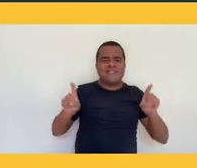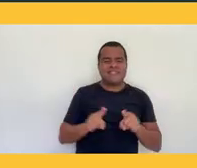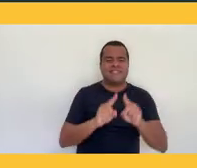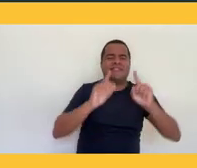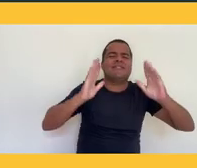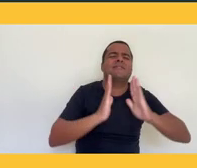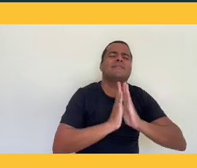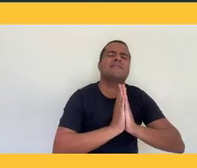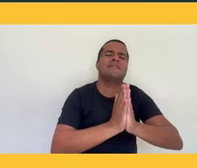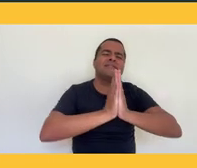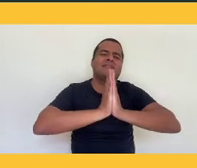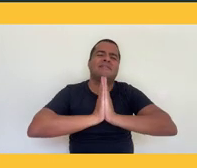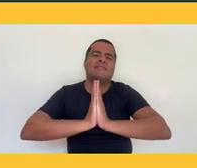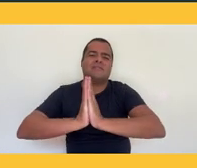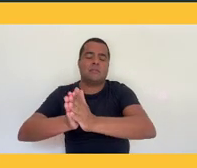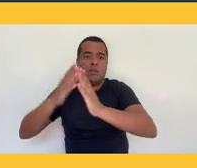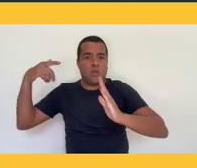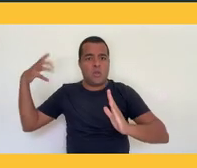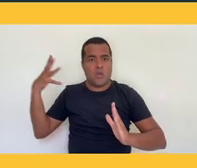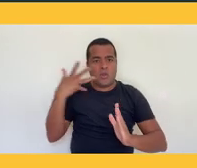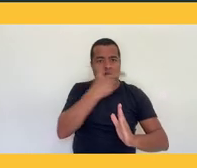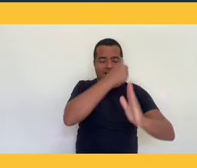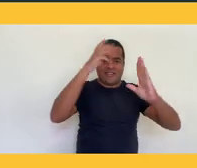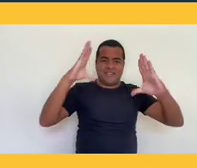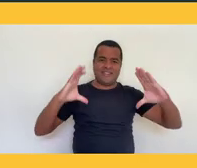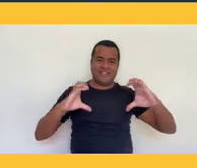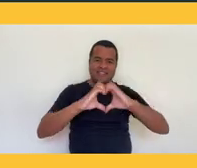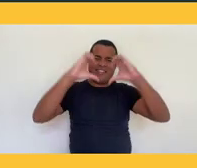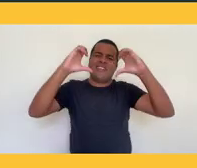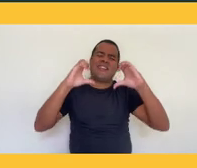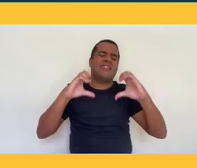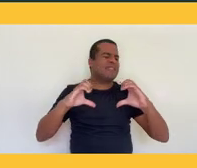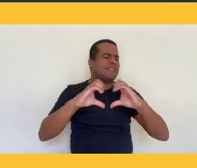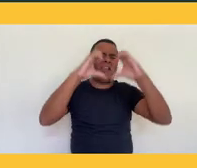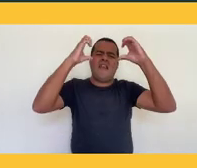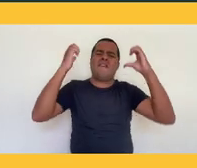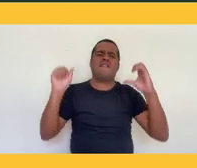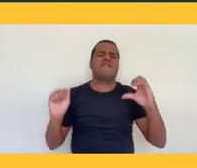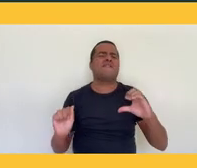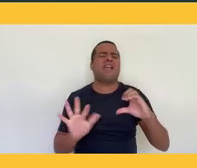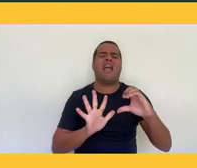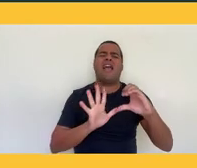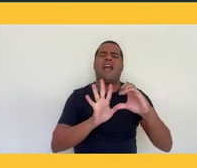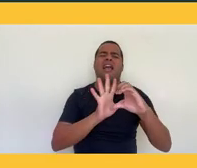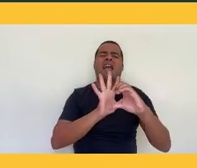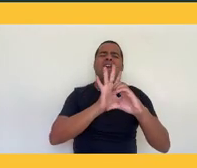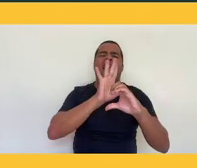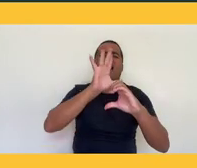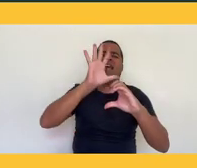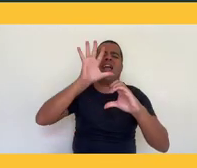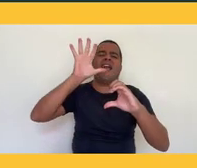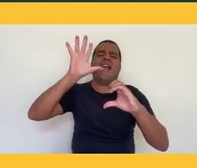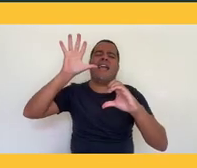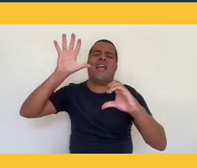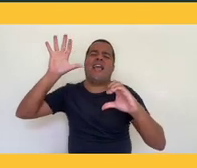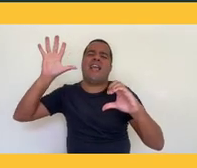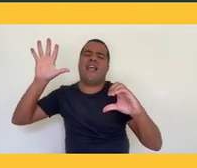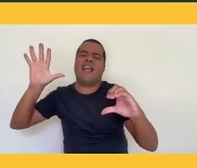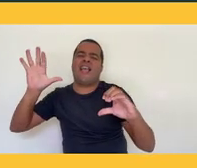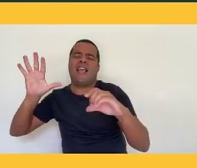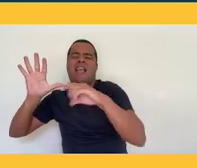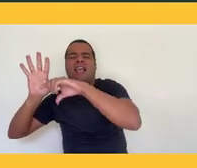oração pra salvar seu coração. Coração não é tão simples quanto pensa. Nele